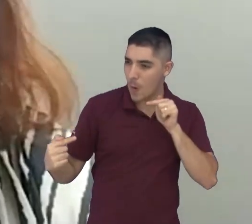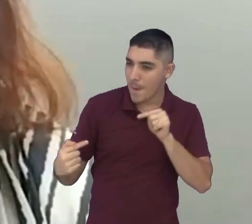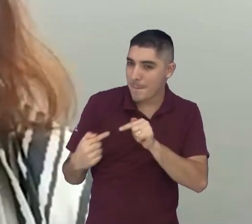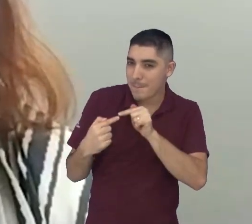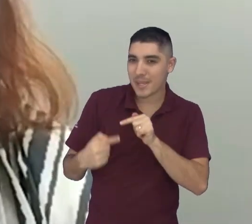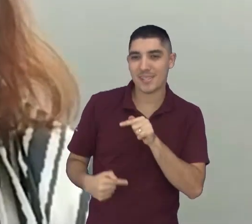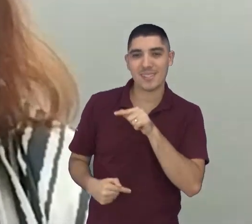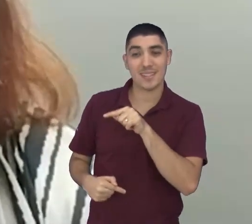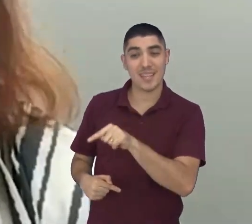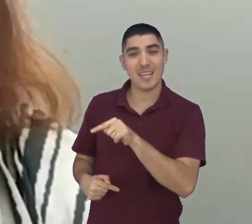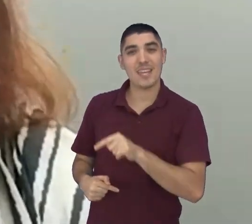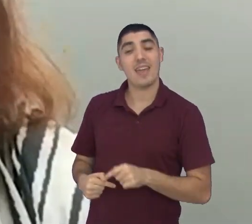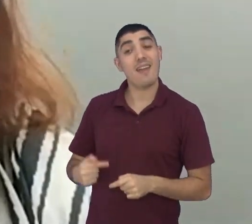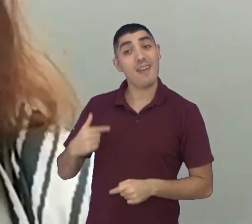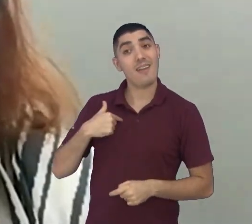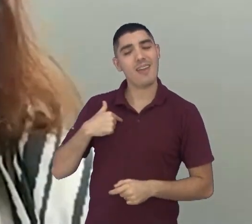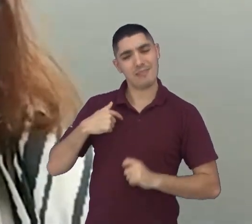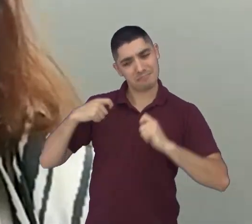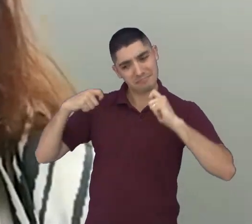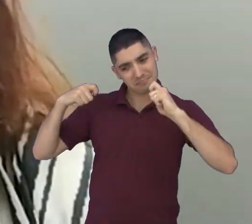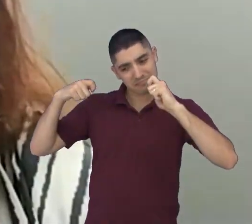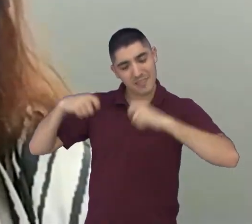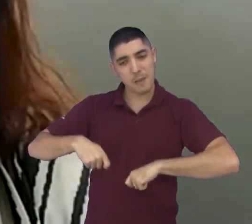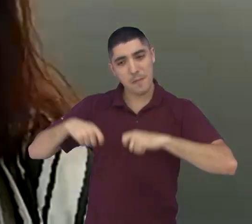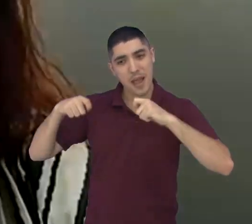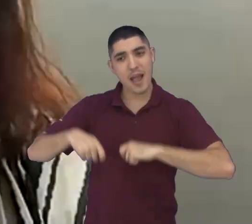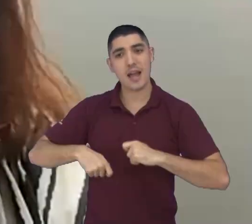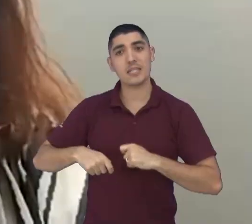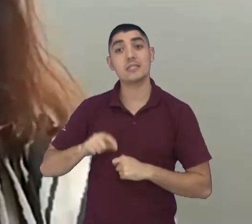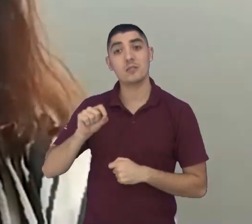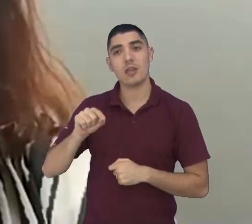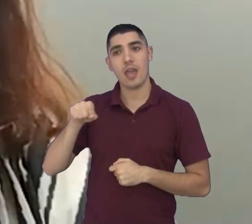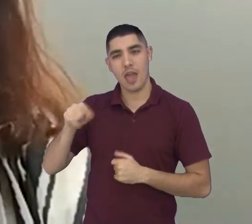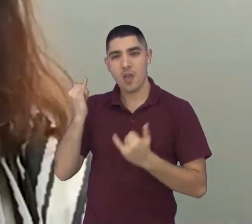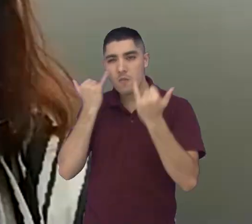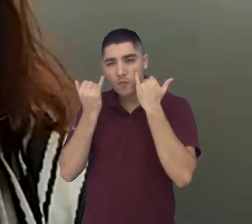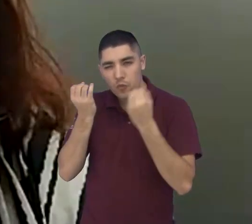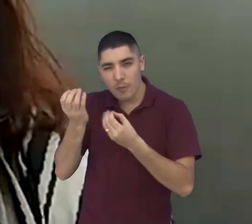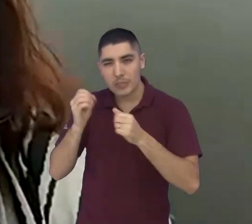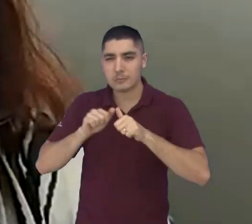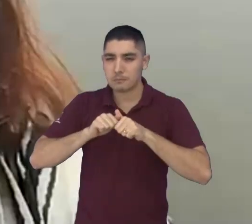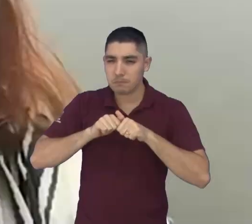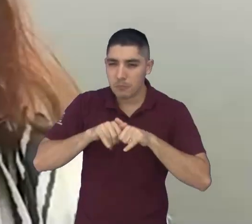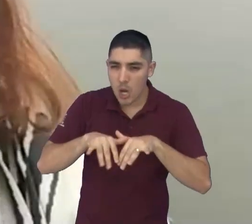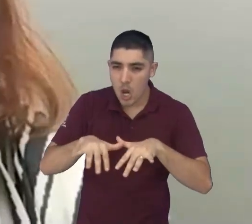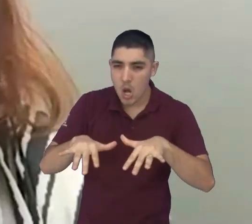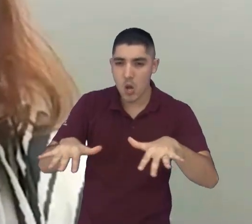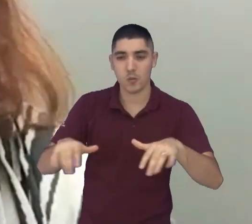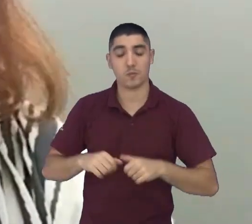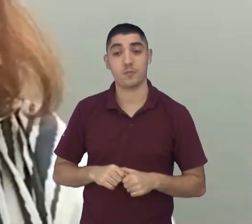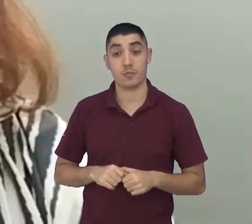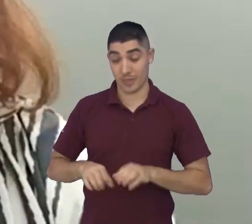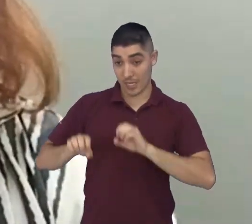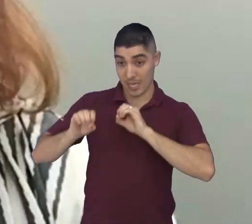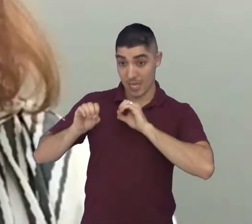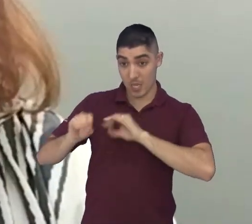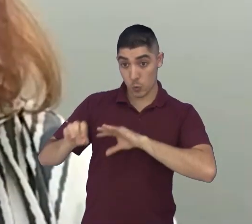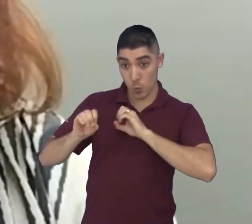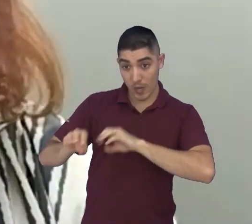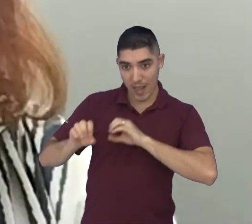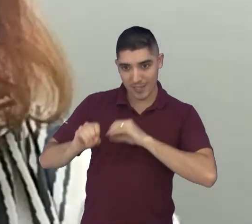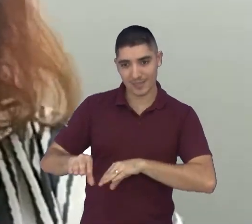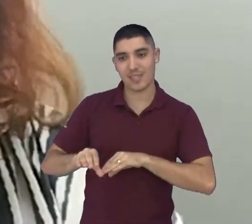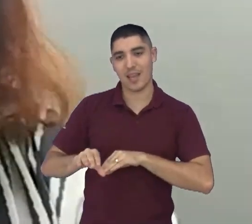o capaz de disseminar também essas informações. A educação formal e a educação